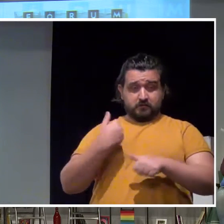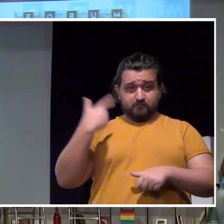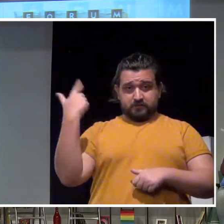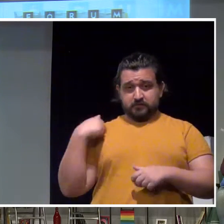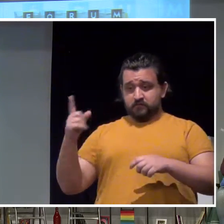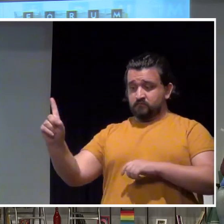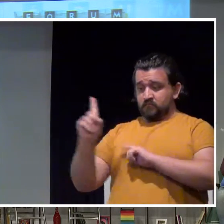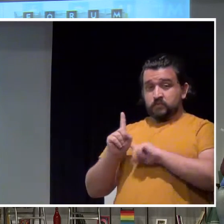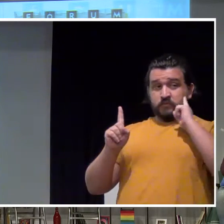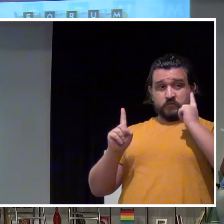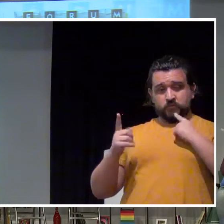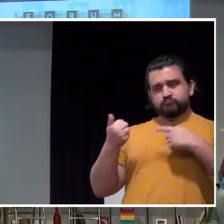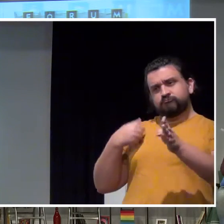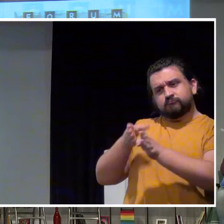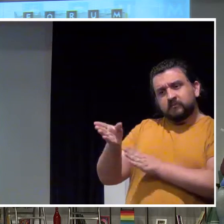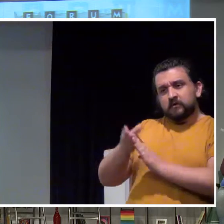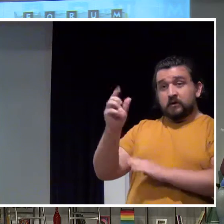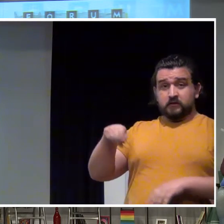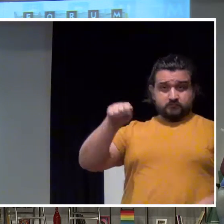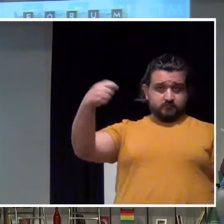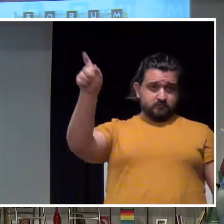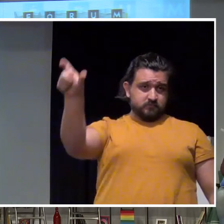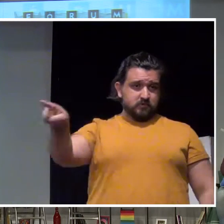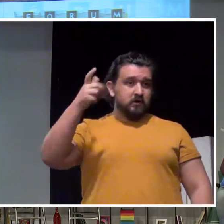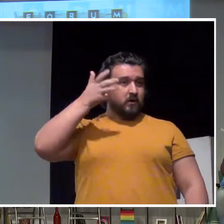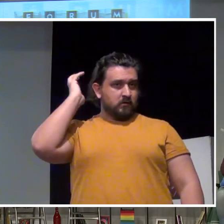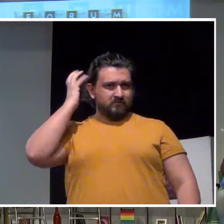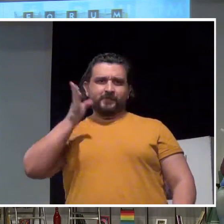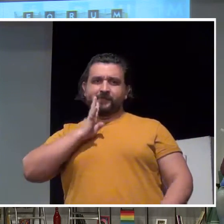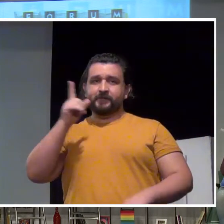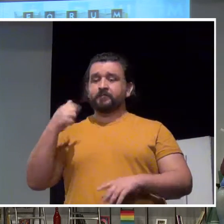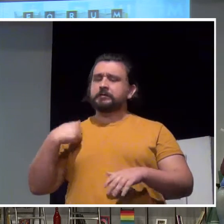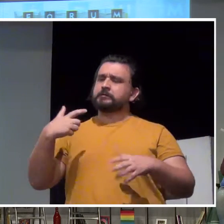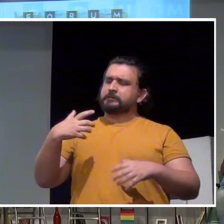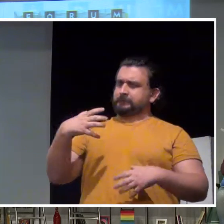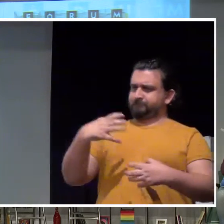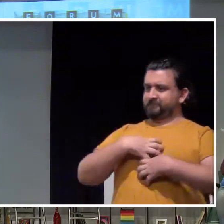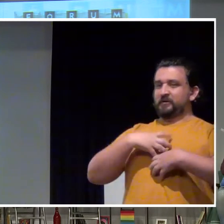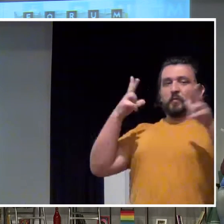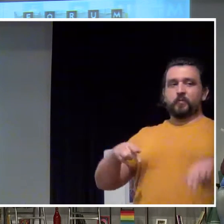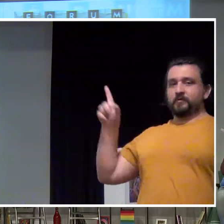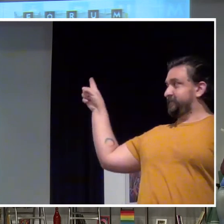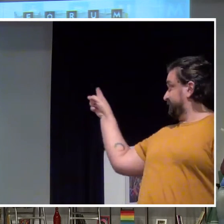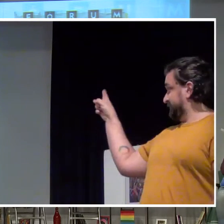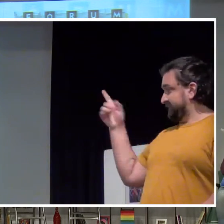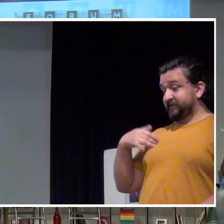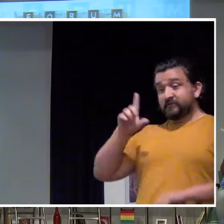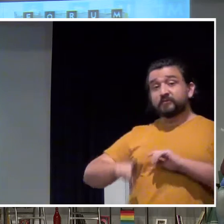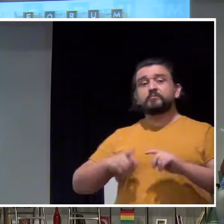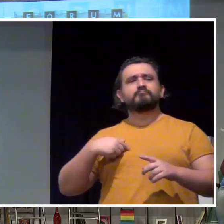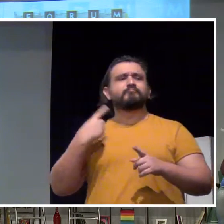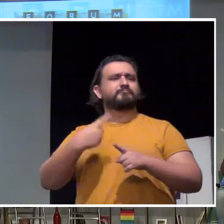para orientar surdo, que foi o Áulio, eu me senti o Woody Allen,